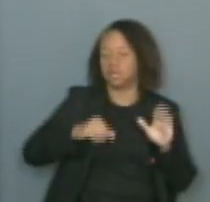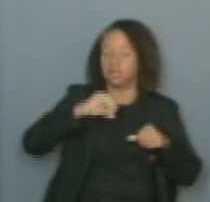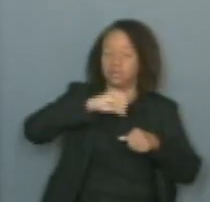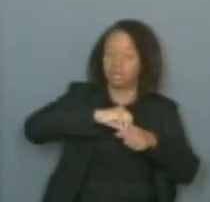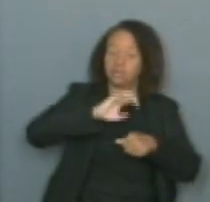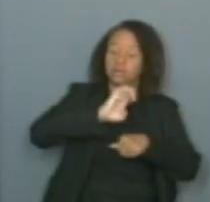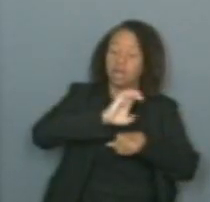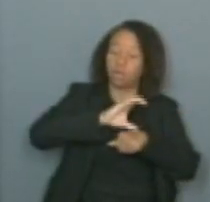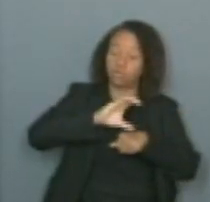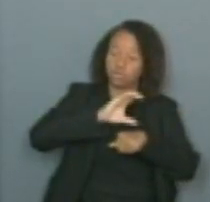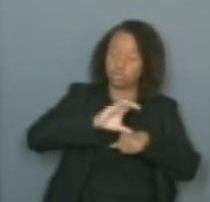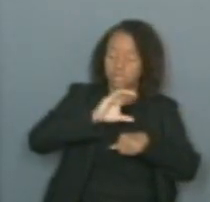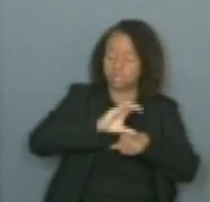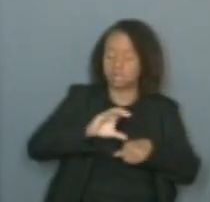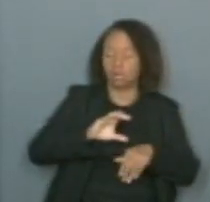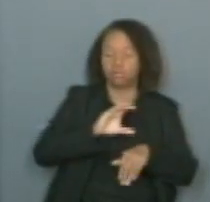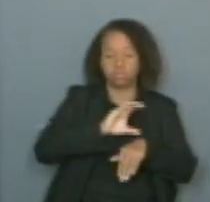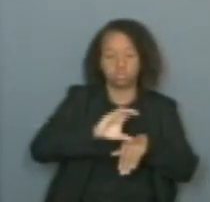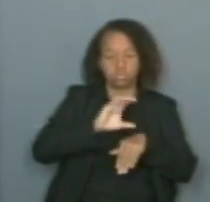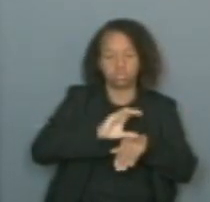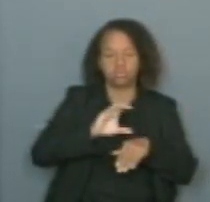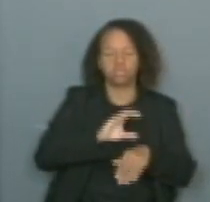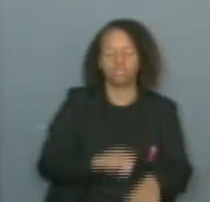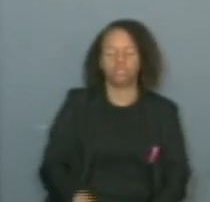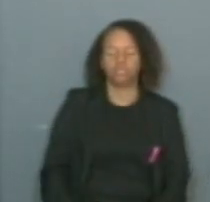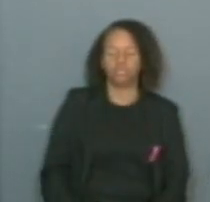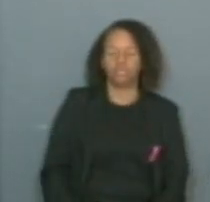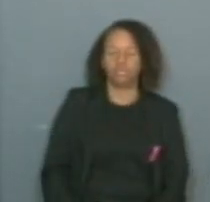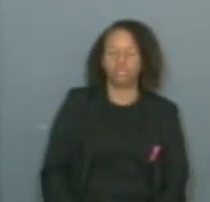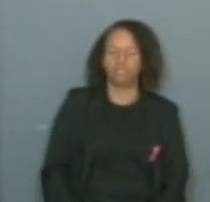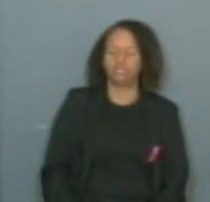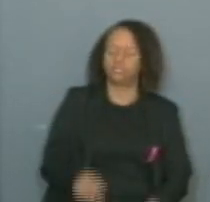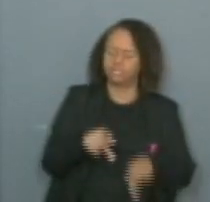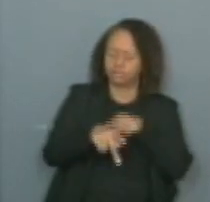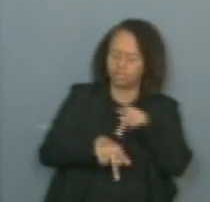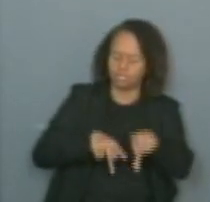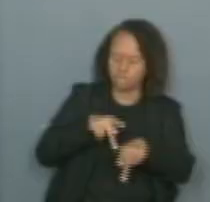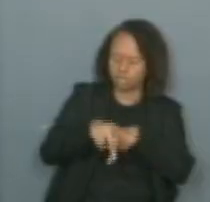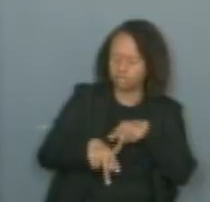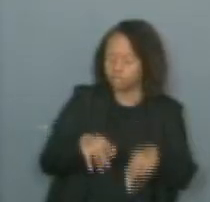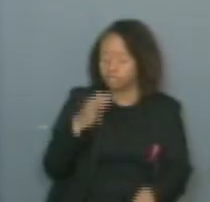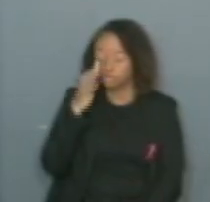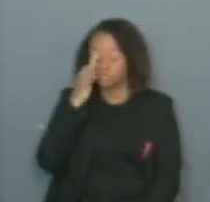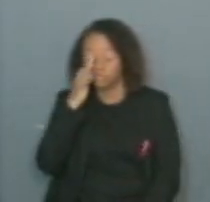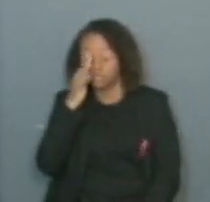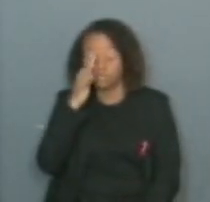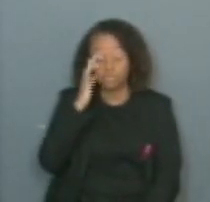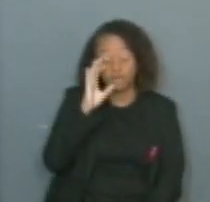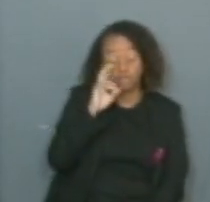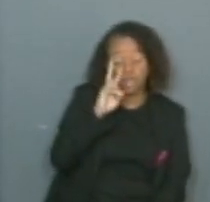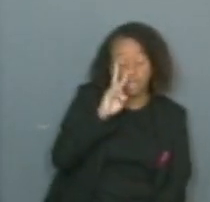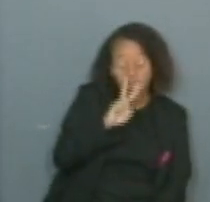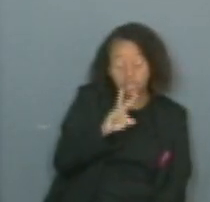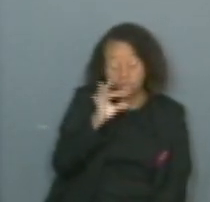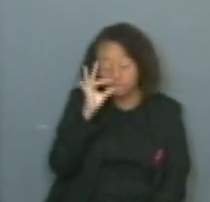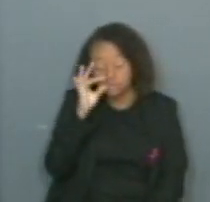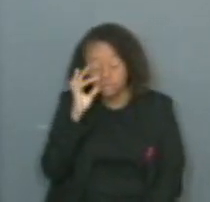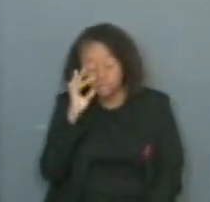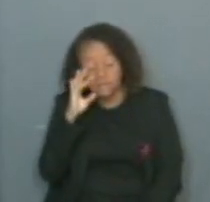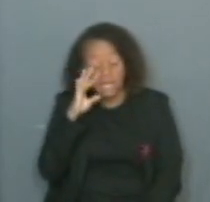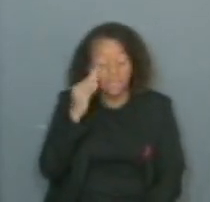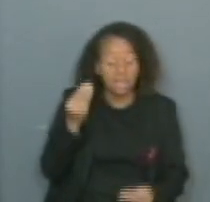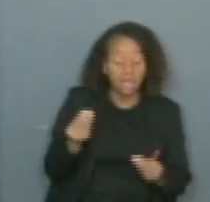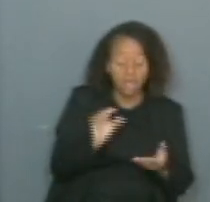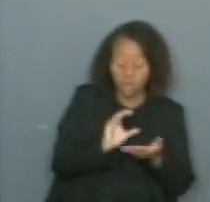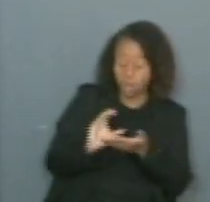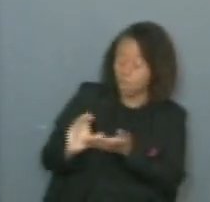Constituição. Isso permite que, inclusive, a população fiscalize a aplicação dos recursos